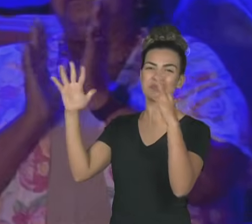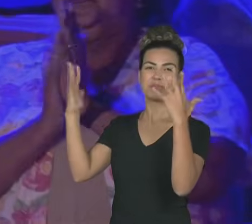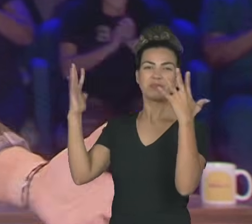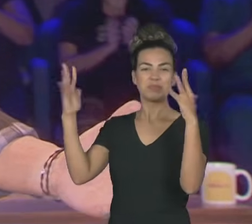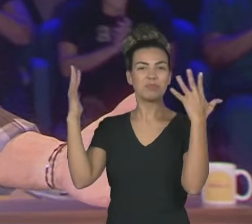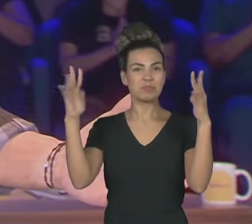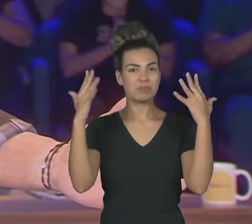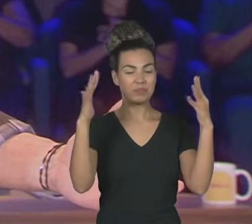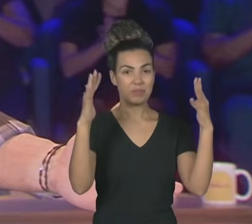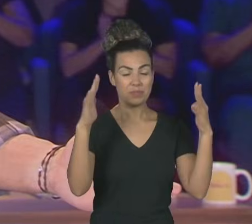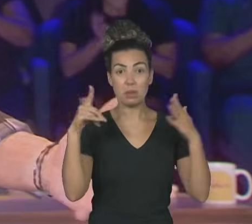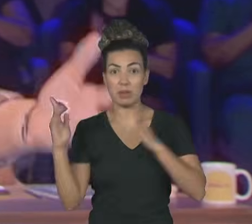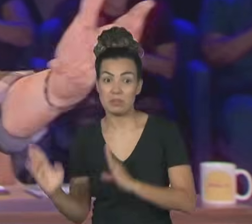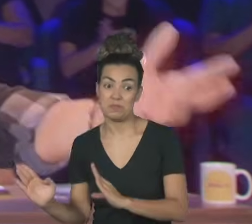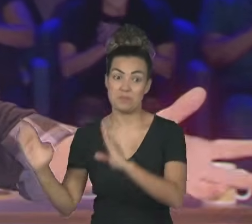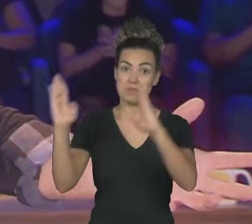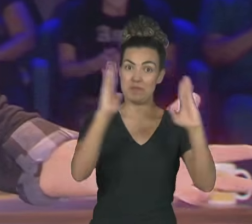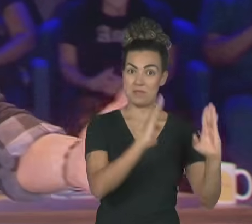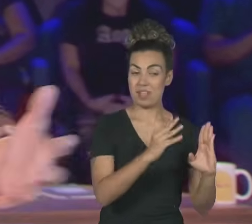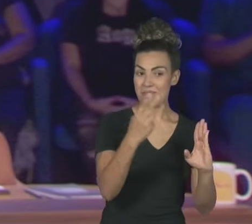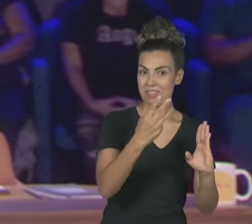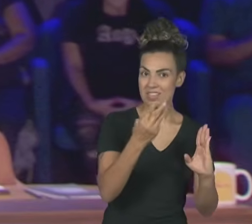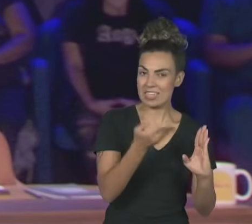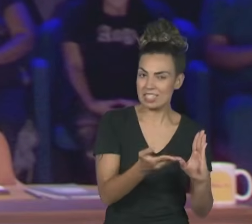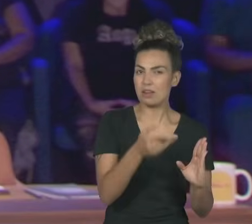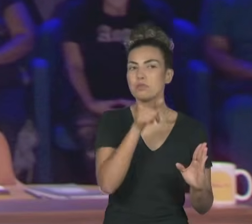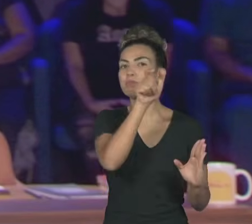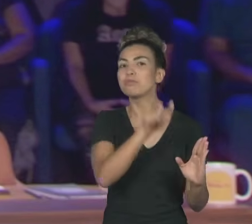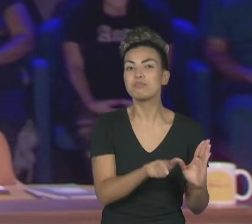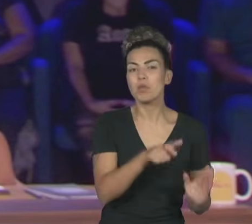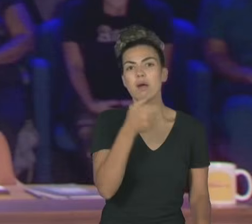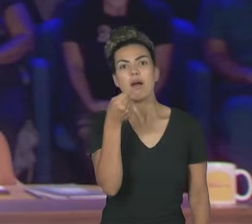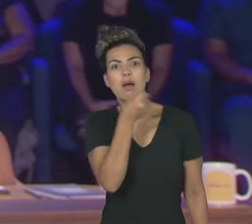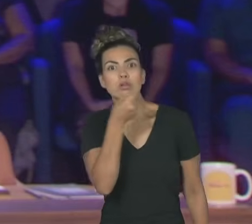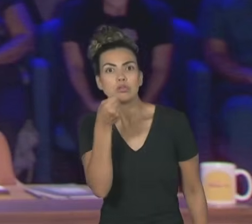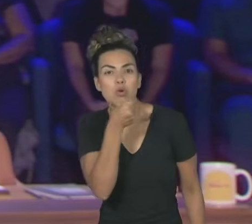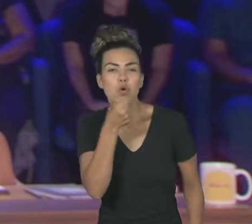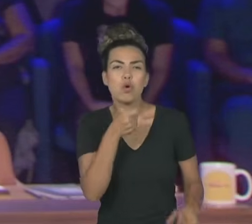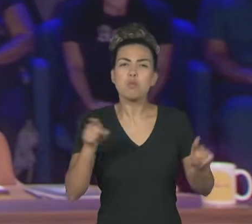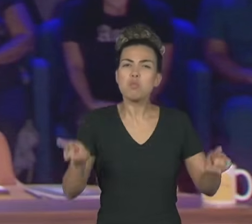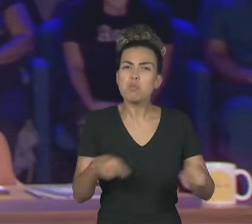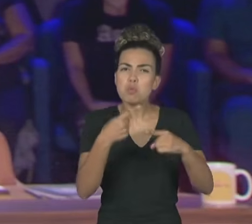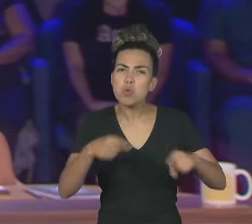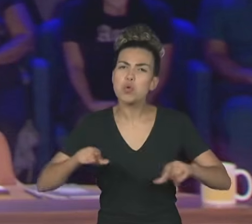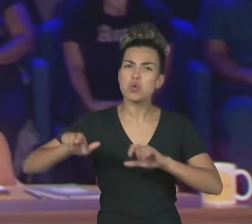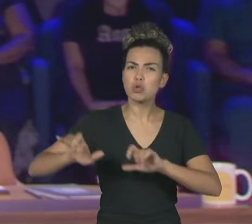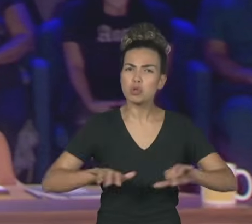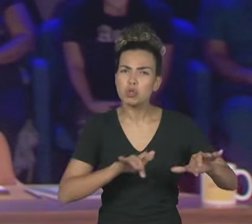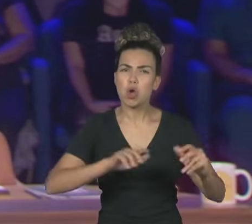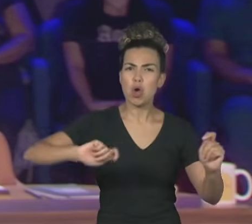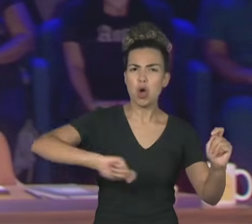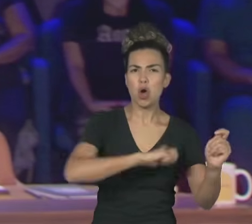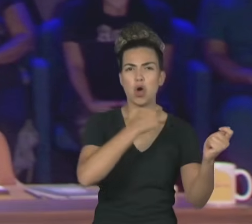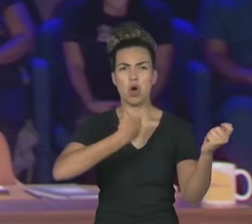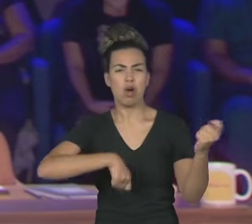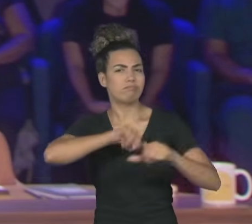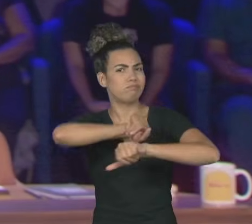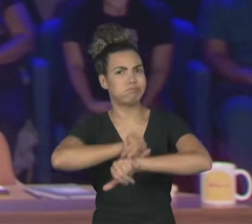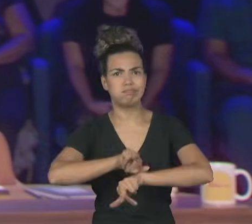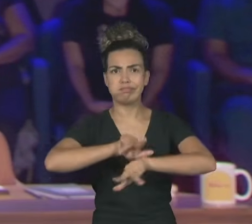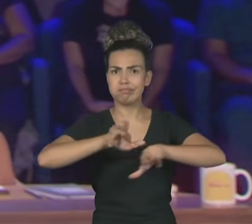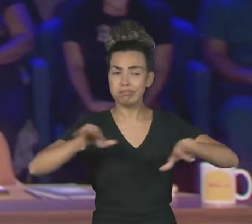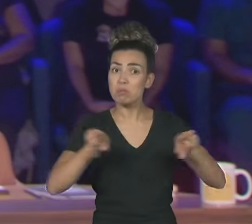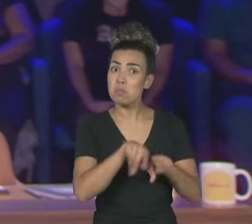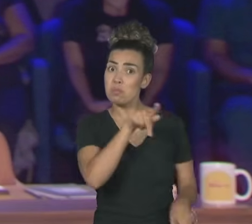E no terceiro sinal, ele é cantor, compositor, instrumentista e é pedagogo. Sua voz carrega histórias que